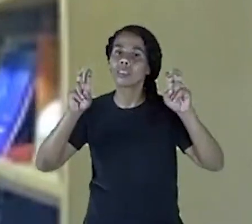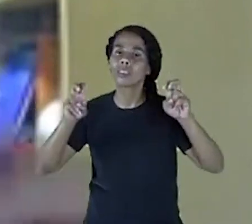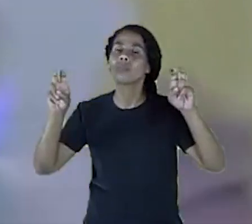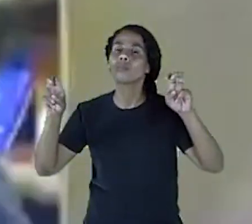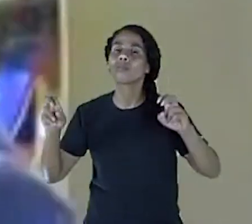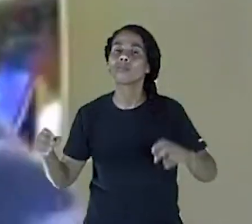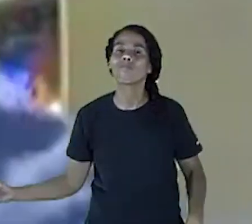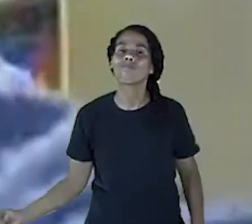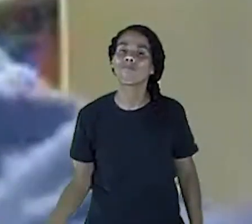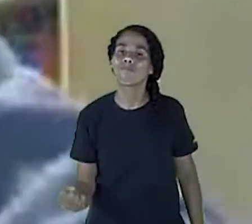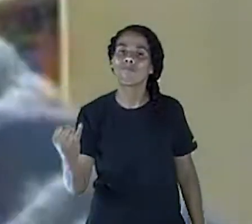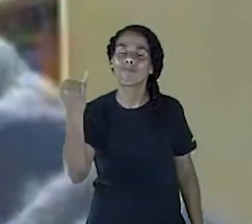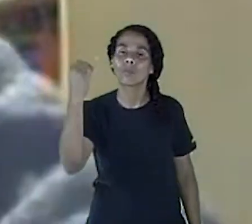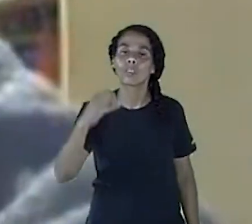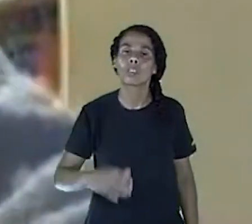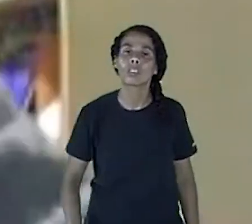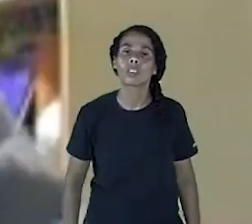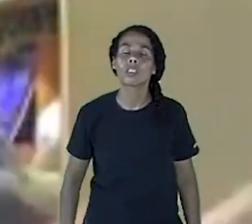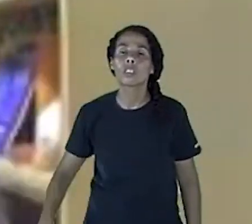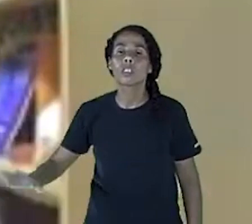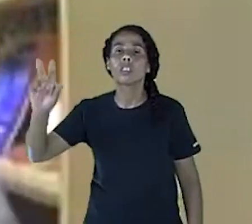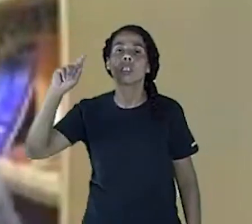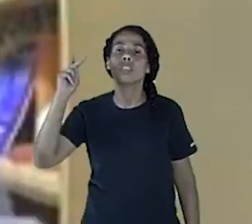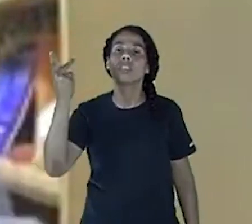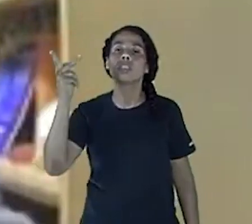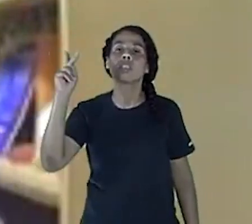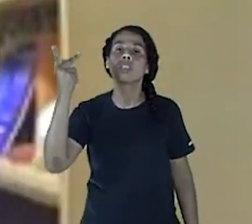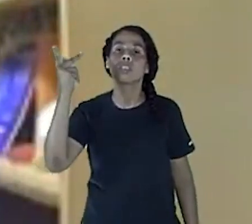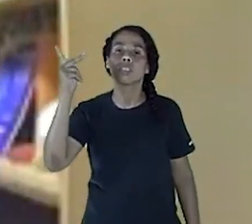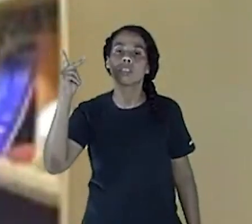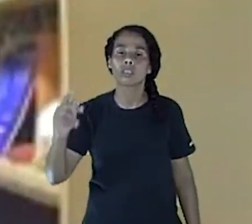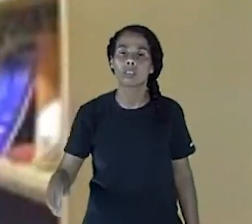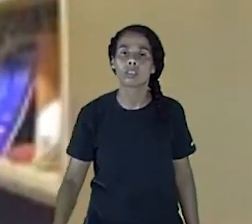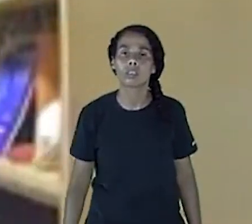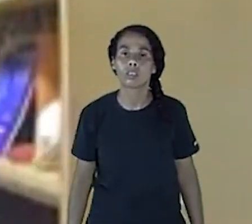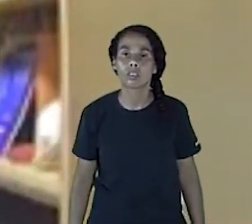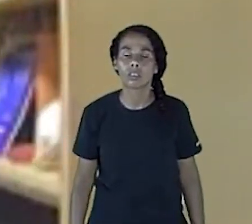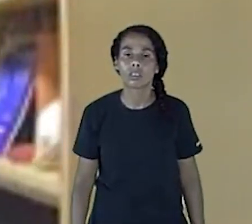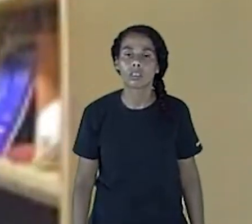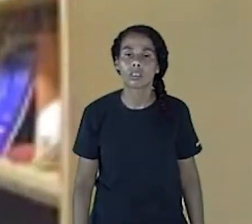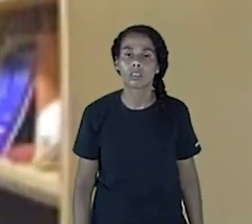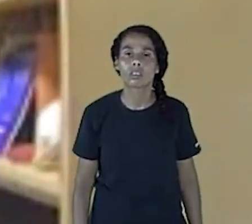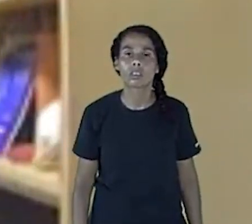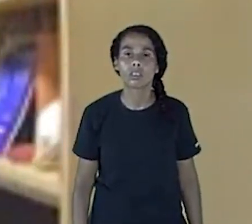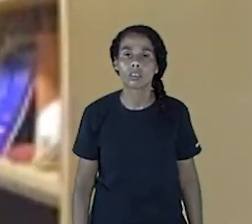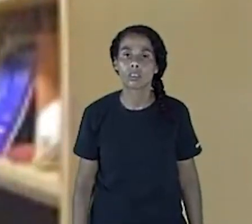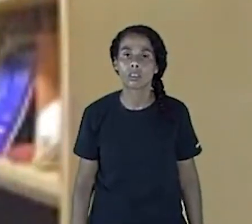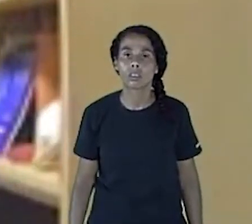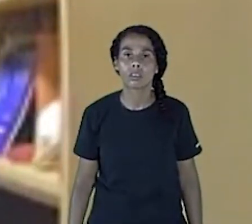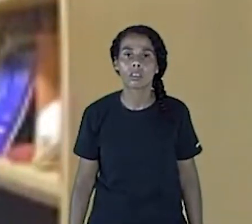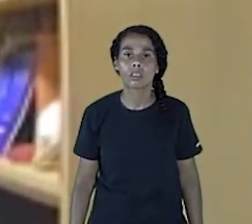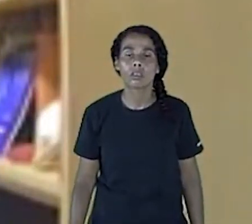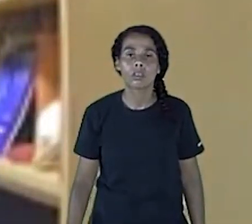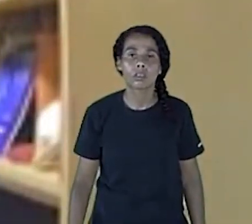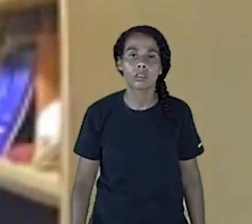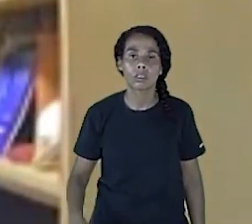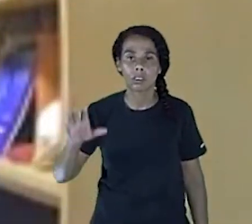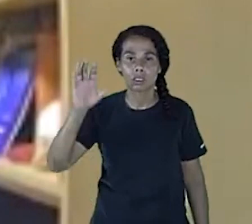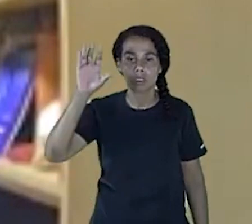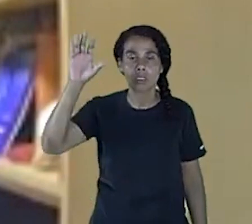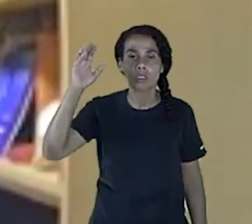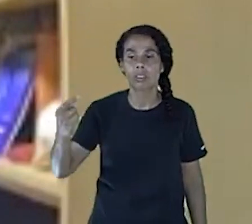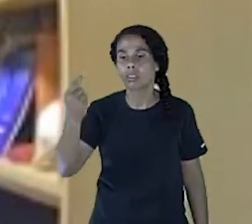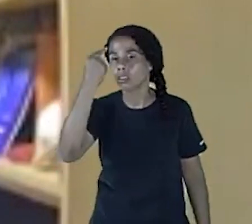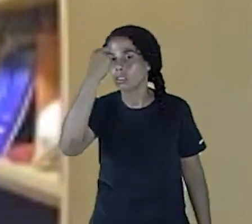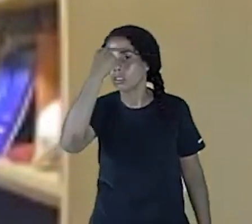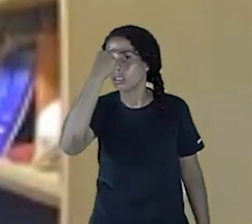E que conta a história de Gandhi, né? Como o bloco nasce na Bahia, depois ele vai para a Índia. E é muito interessante esse